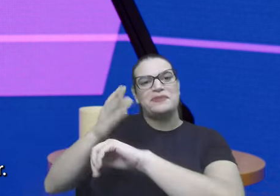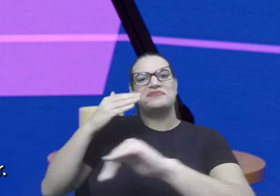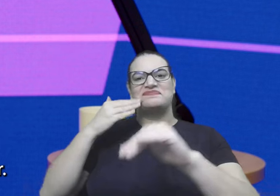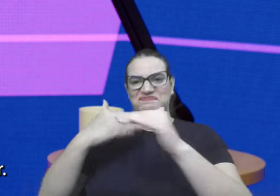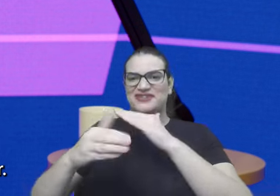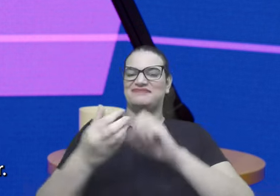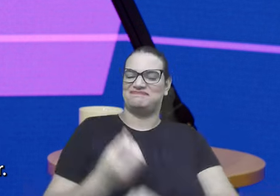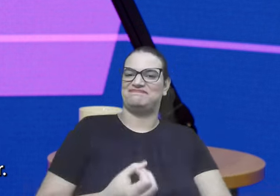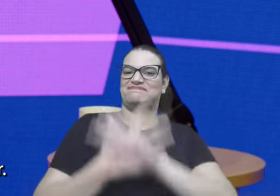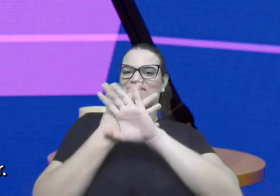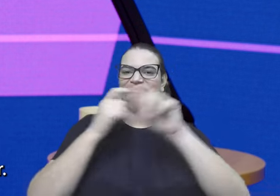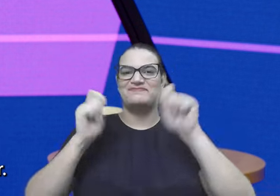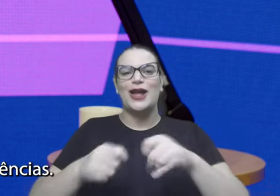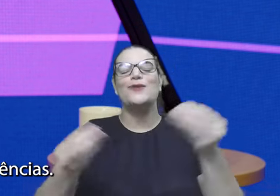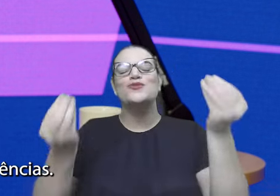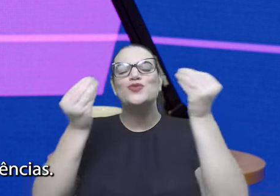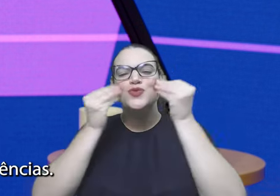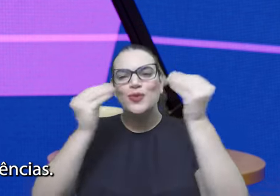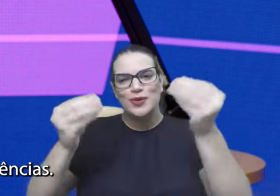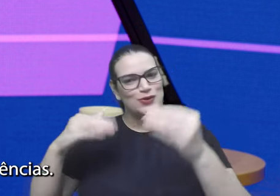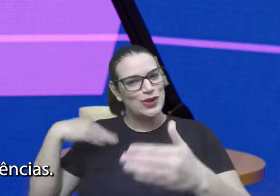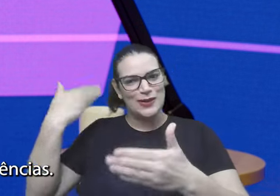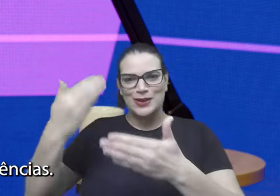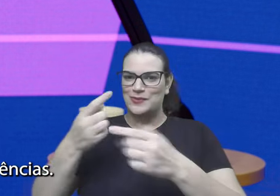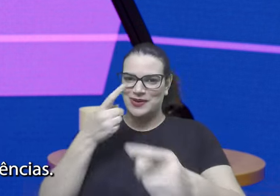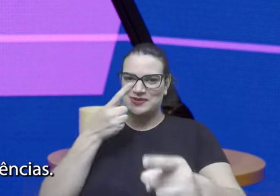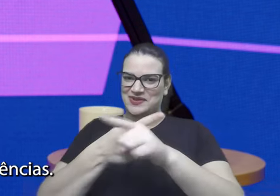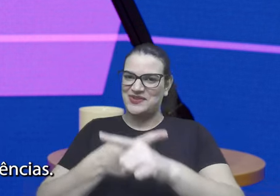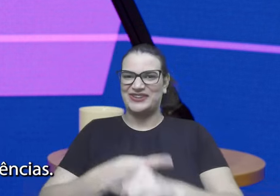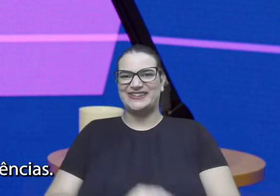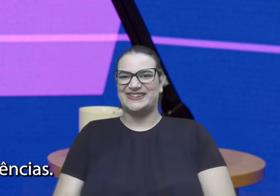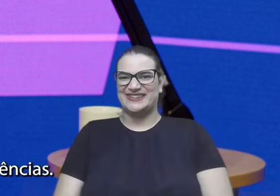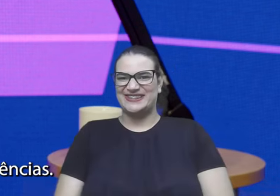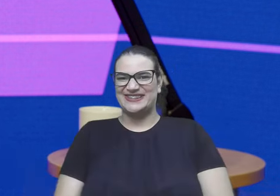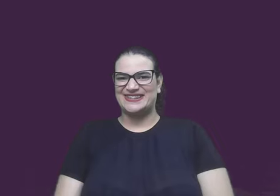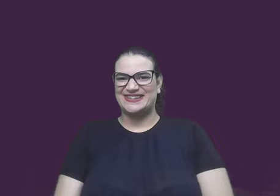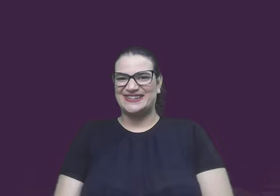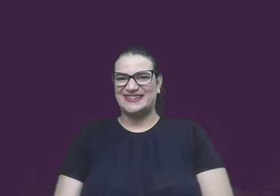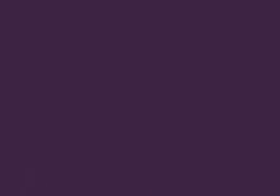que a gente vai te atender um beijo e até o próximo programa